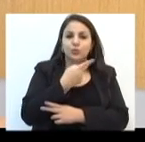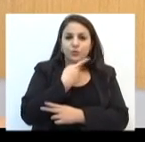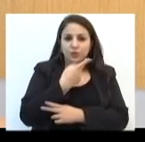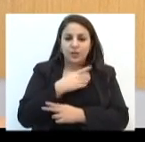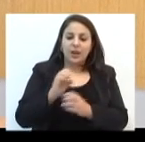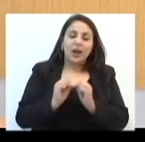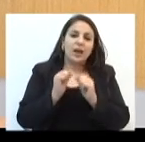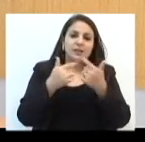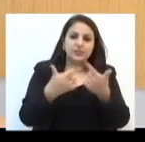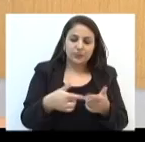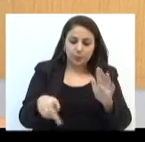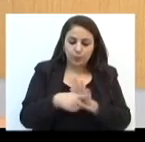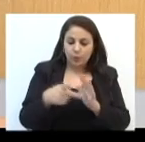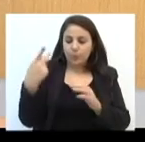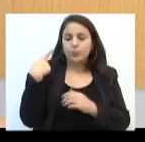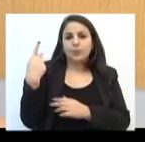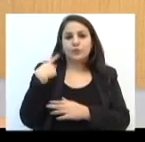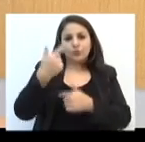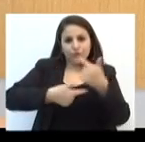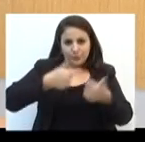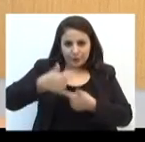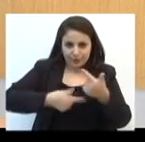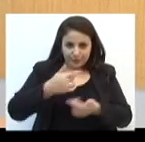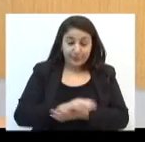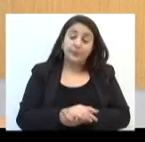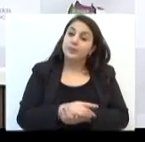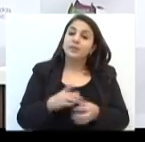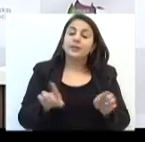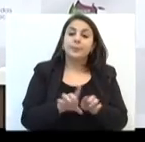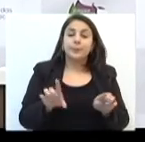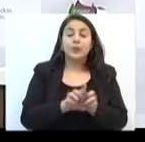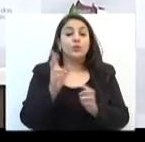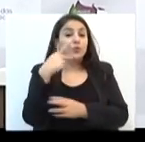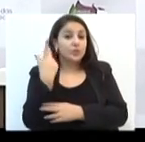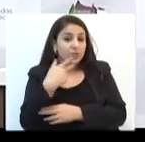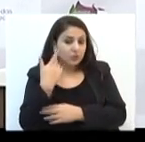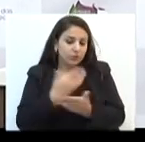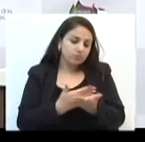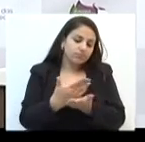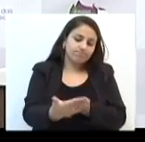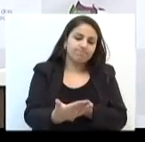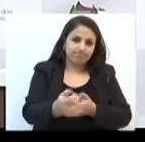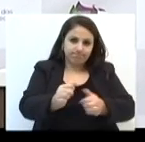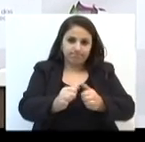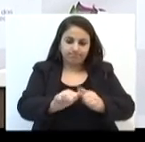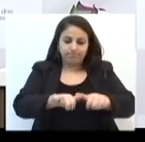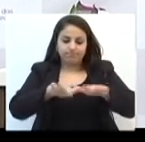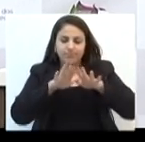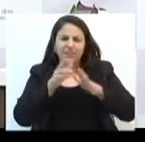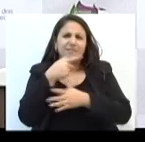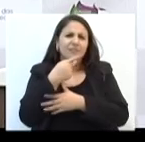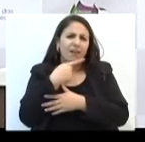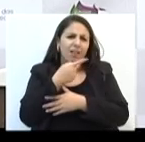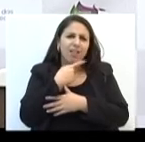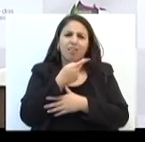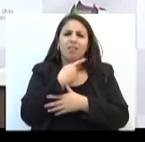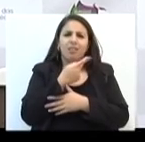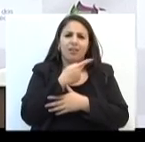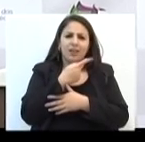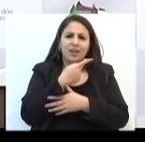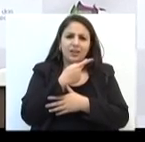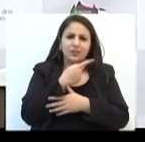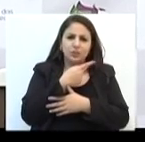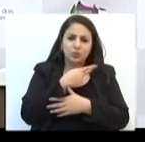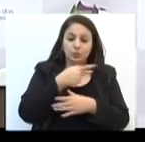ele falou sobre as ações do Partido dos Trabalhadores. O parlamentar iniciou o grande expediente resgatando